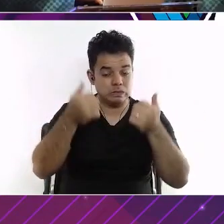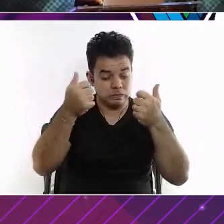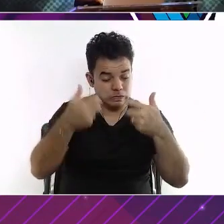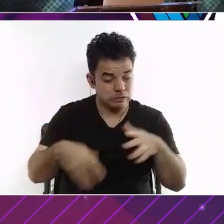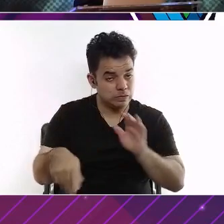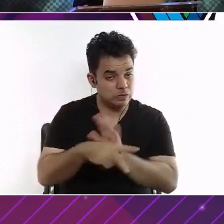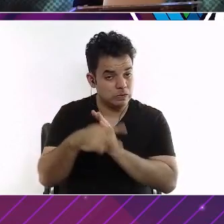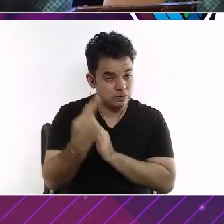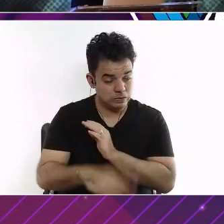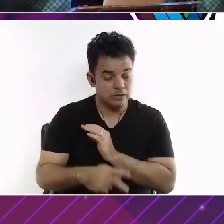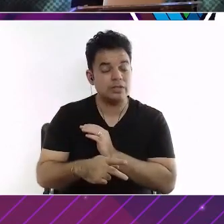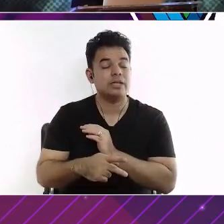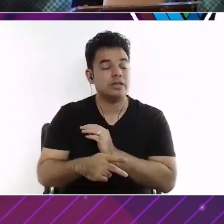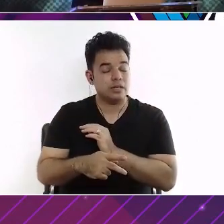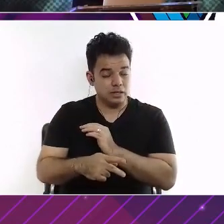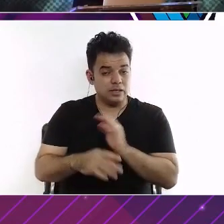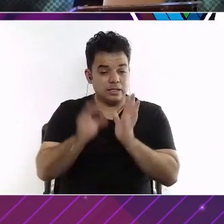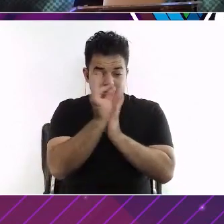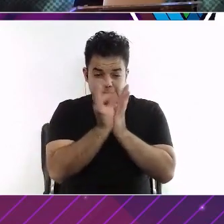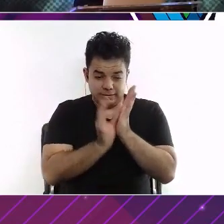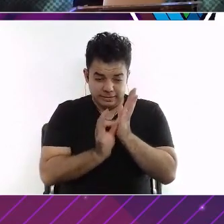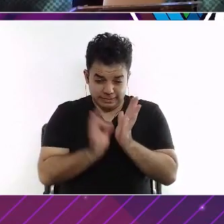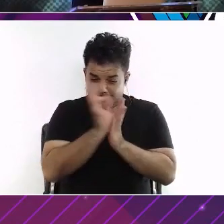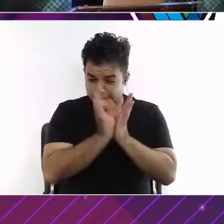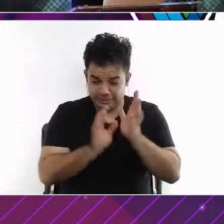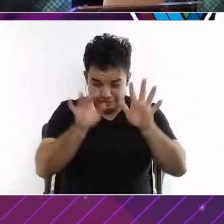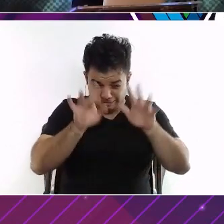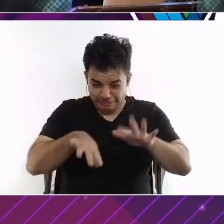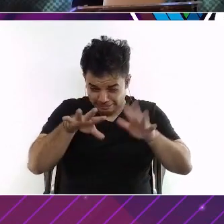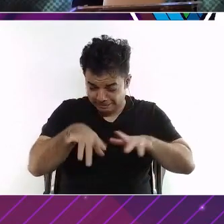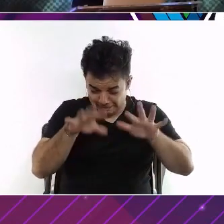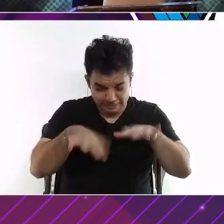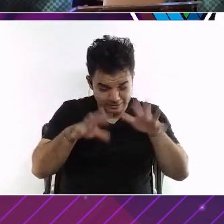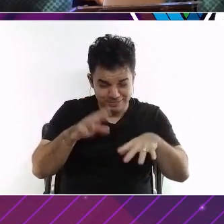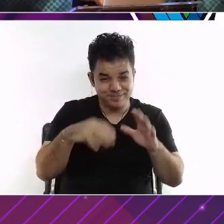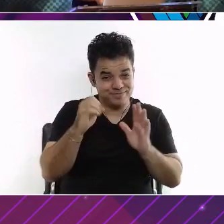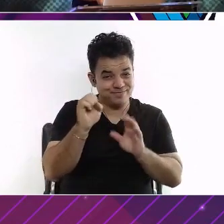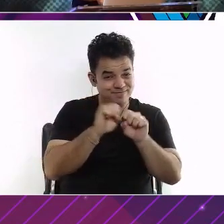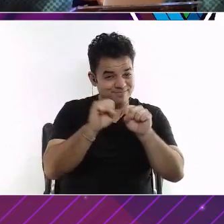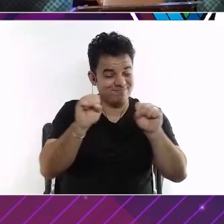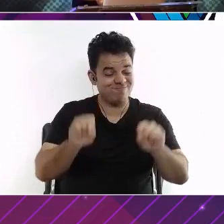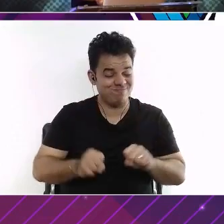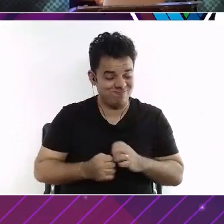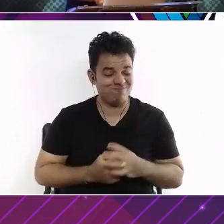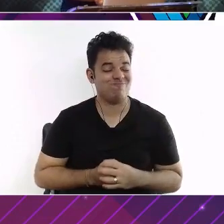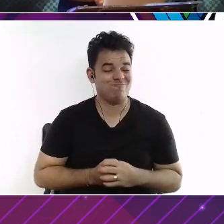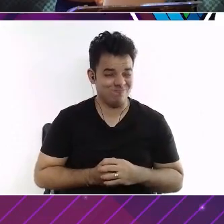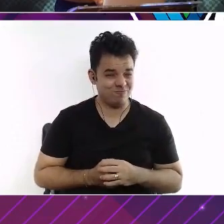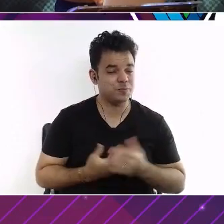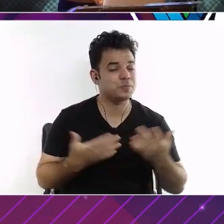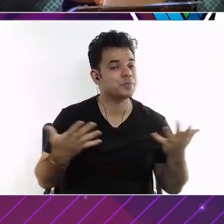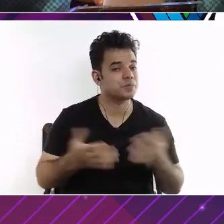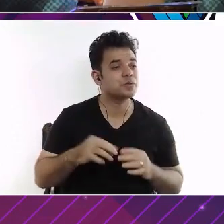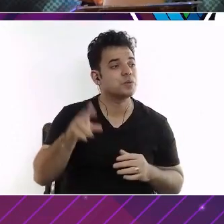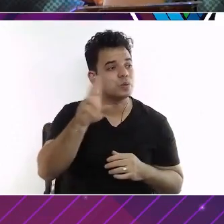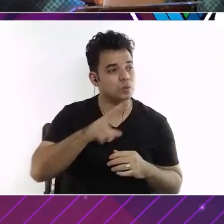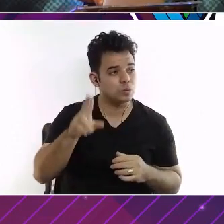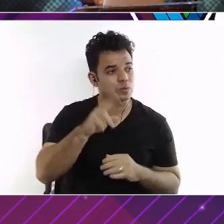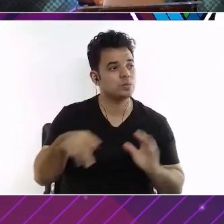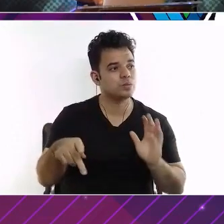gente está escrevendo sistemas. Isso é o que a gente usa Agile para